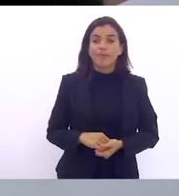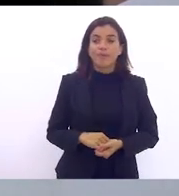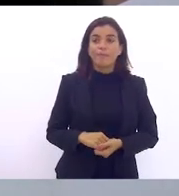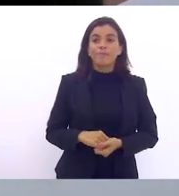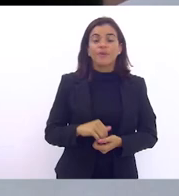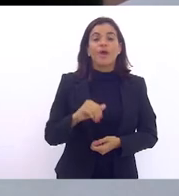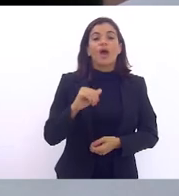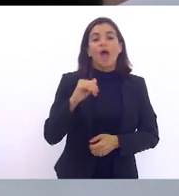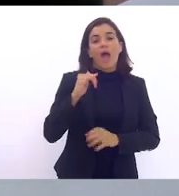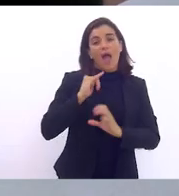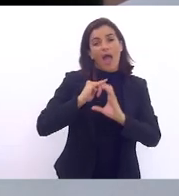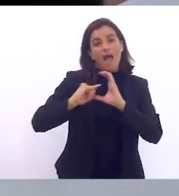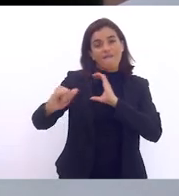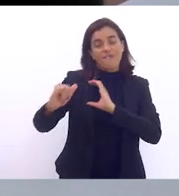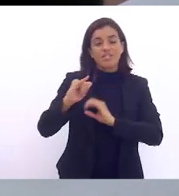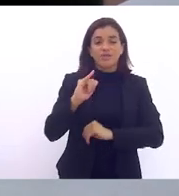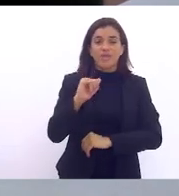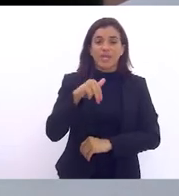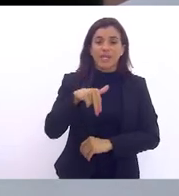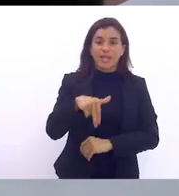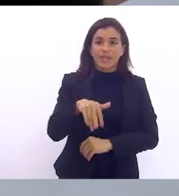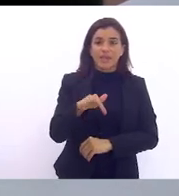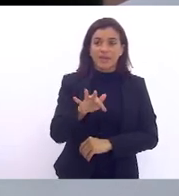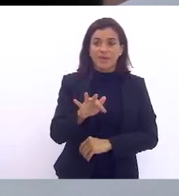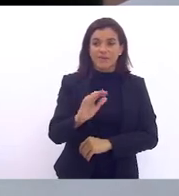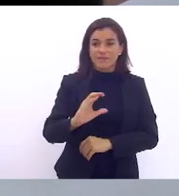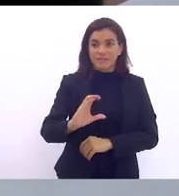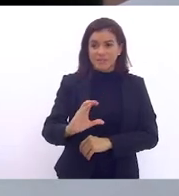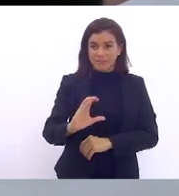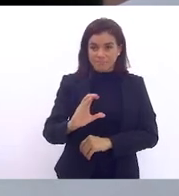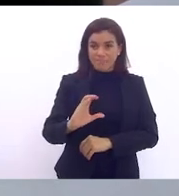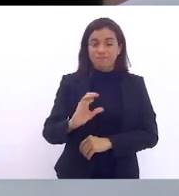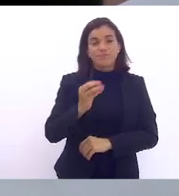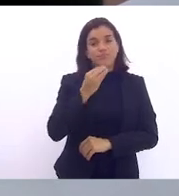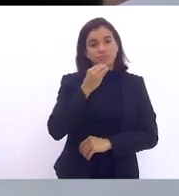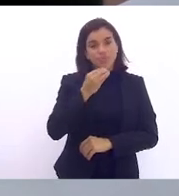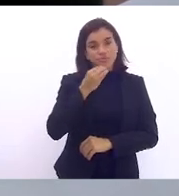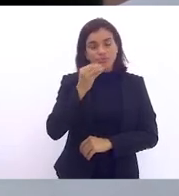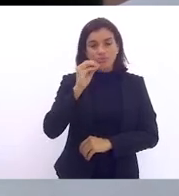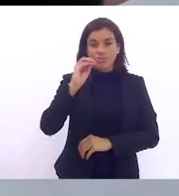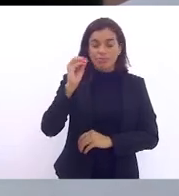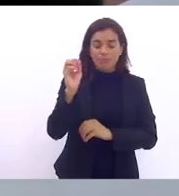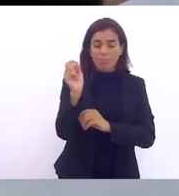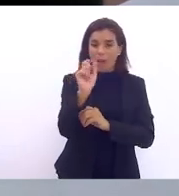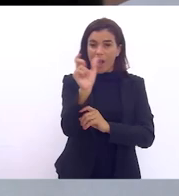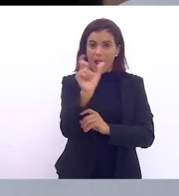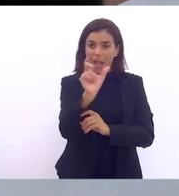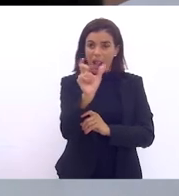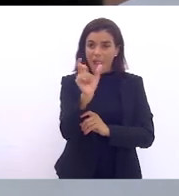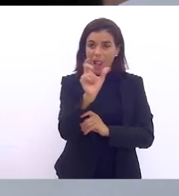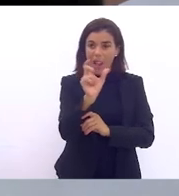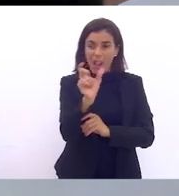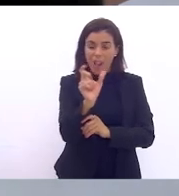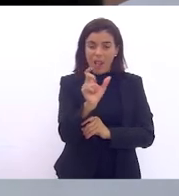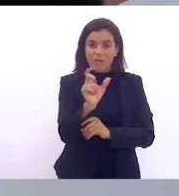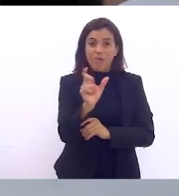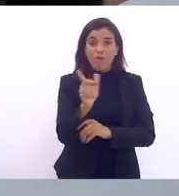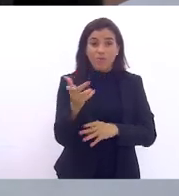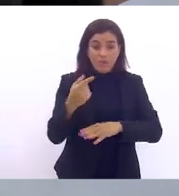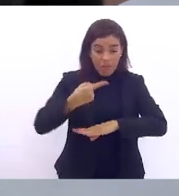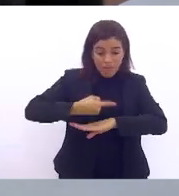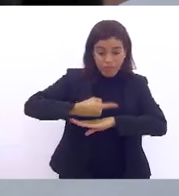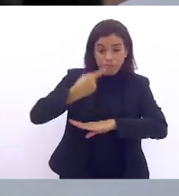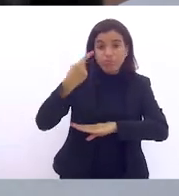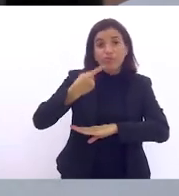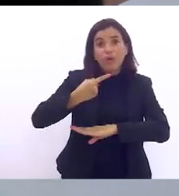NFC com celular smartphone que poderia chegar um aviso também ali na na notificação Você acaba de passar por um Pórtico